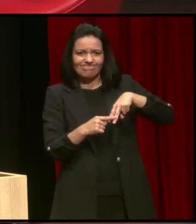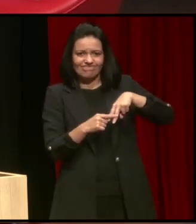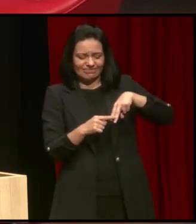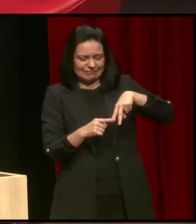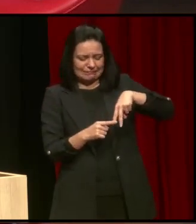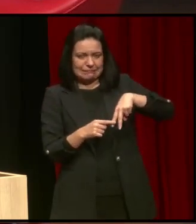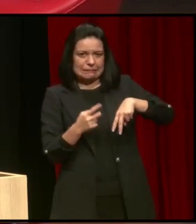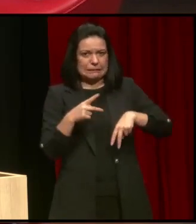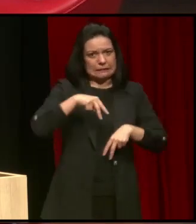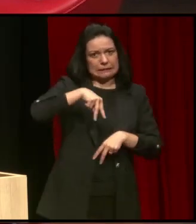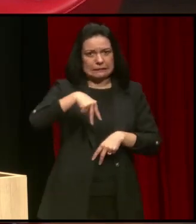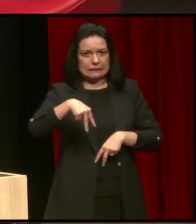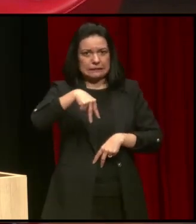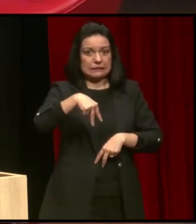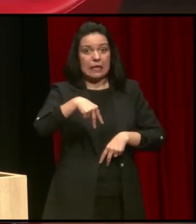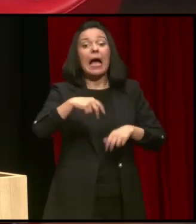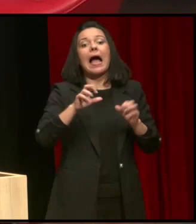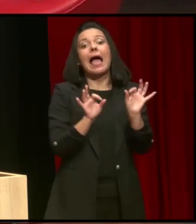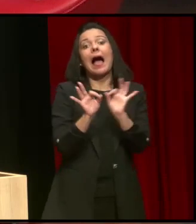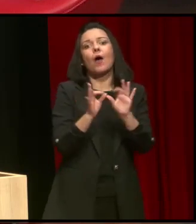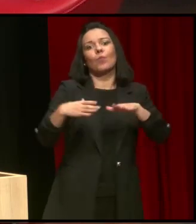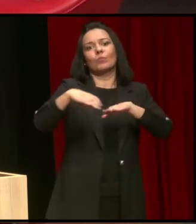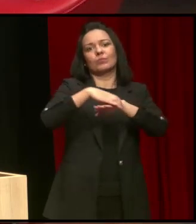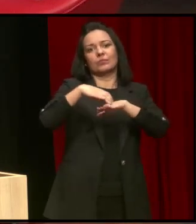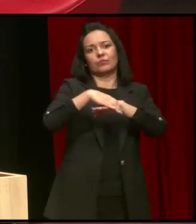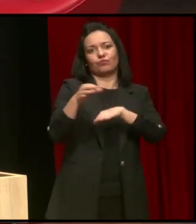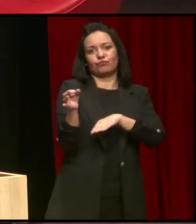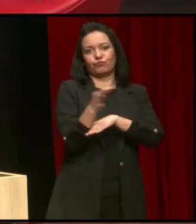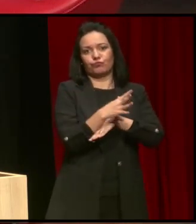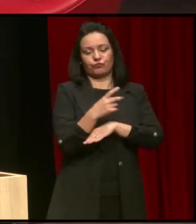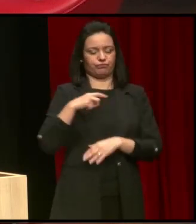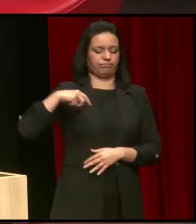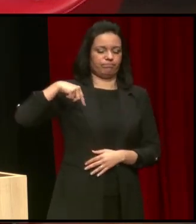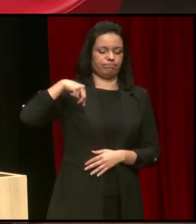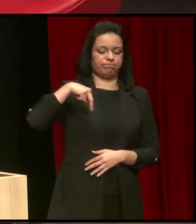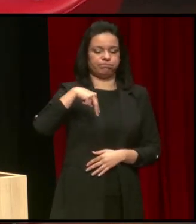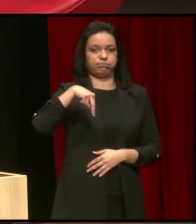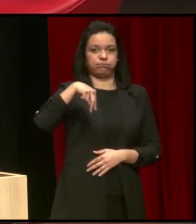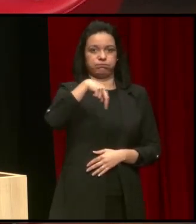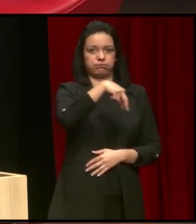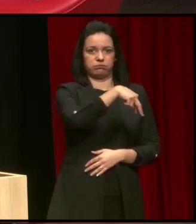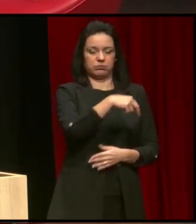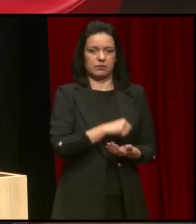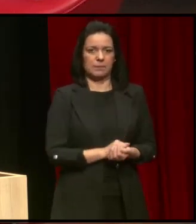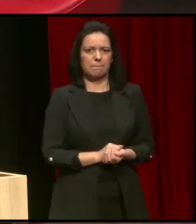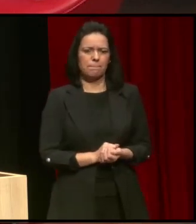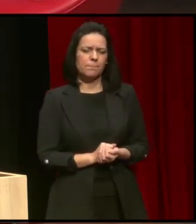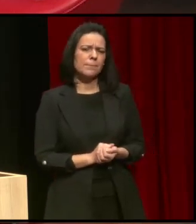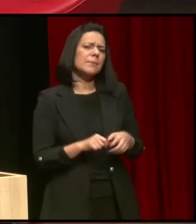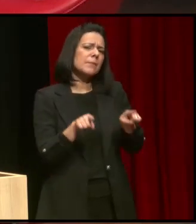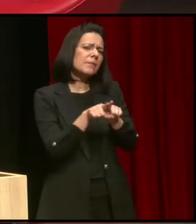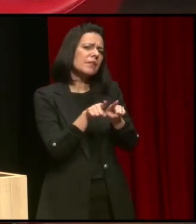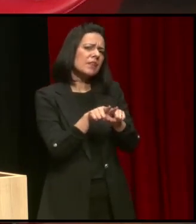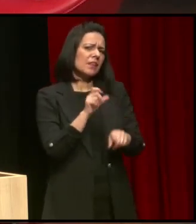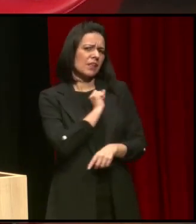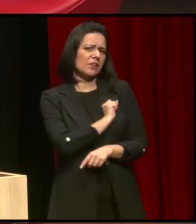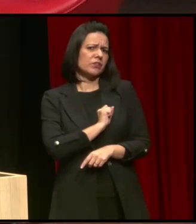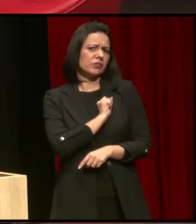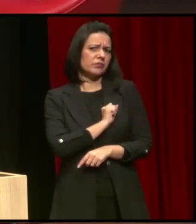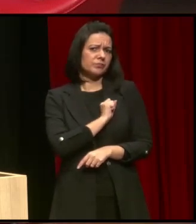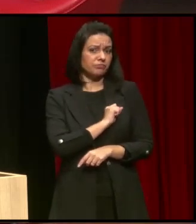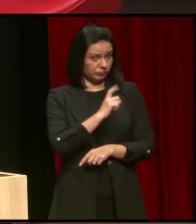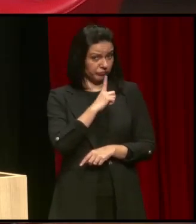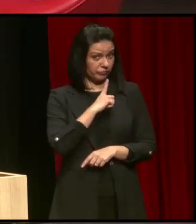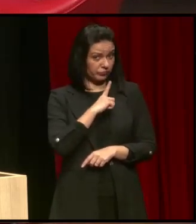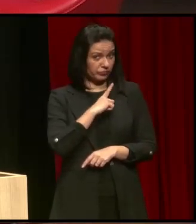de diferença assim. E lá no seminário, tinha um colega meu que cuidava do menino